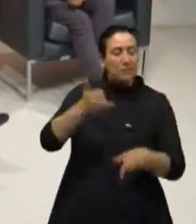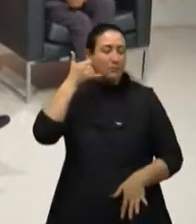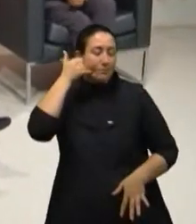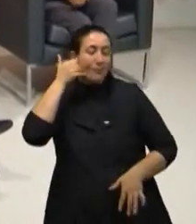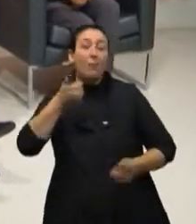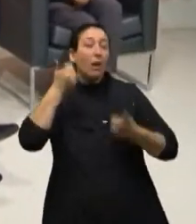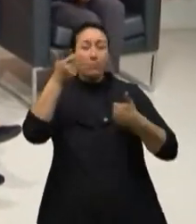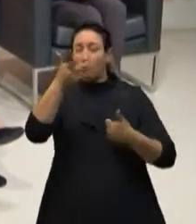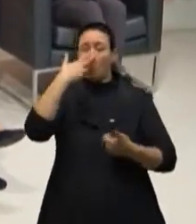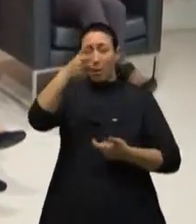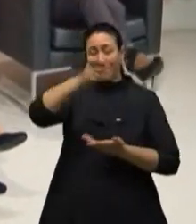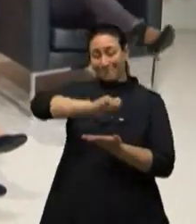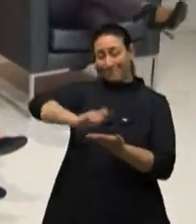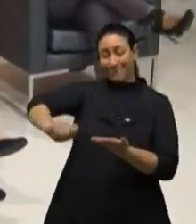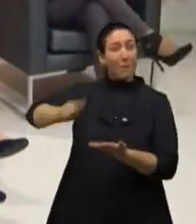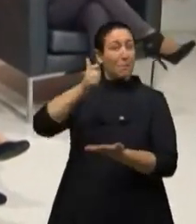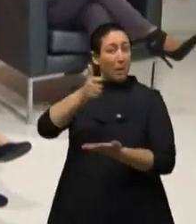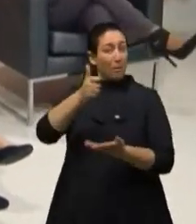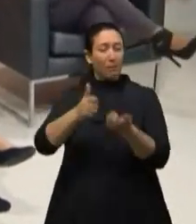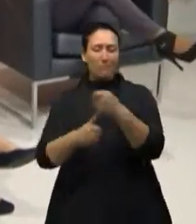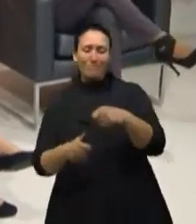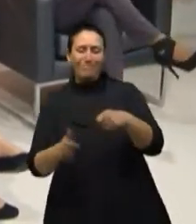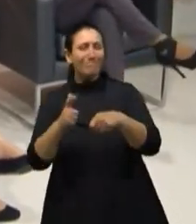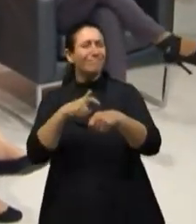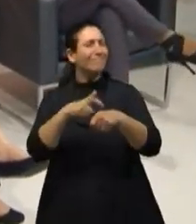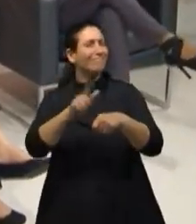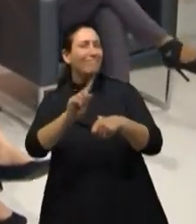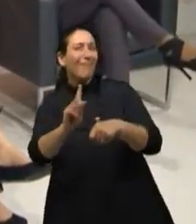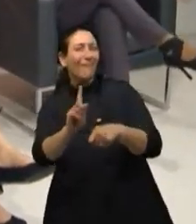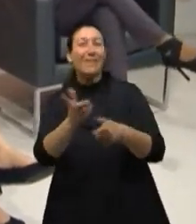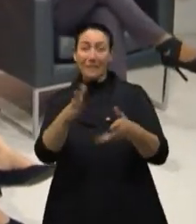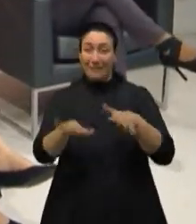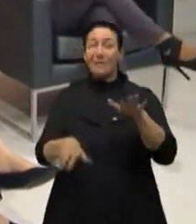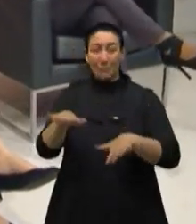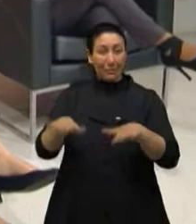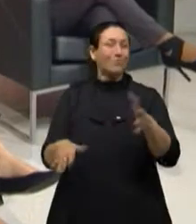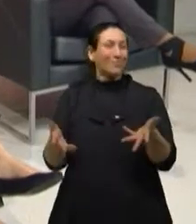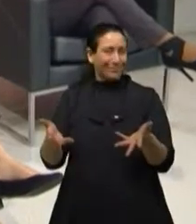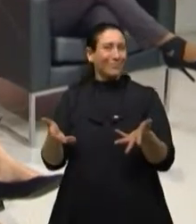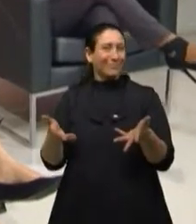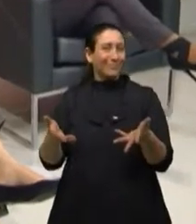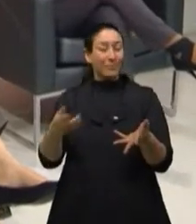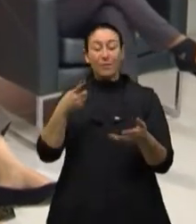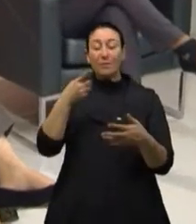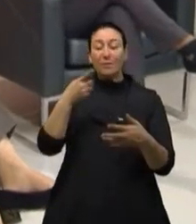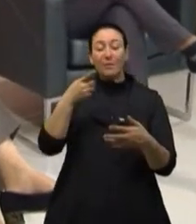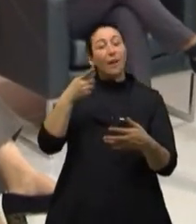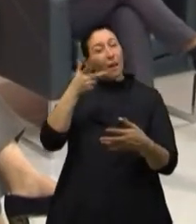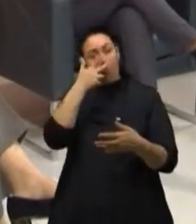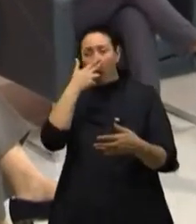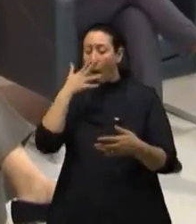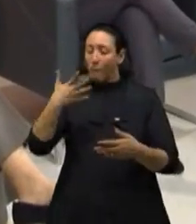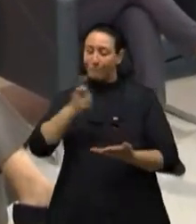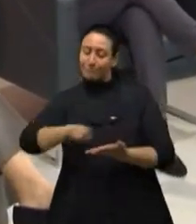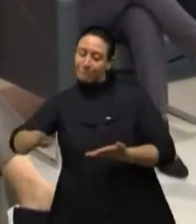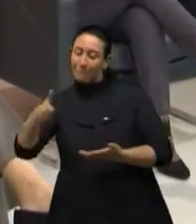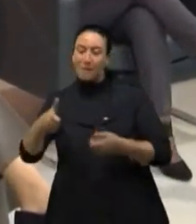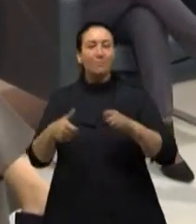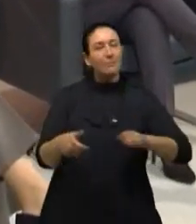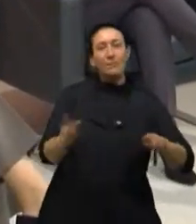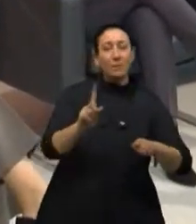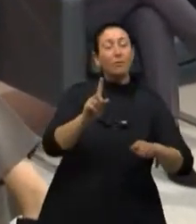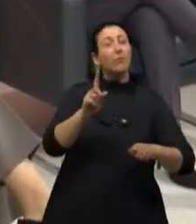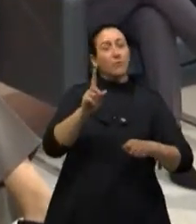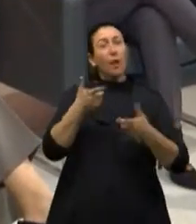escreve com a mão direita existe uma dominância pra orelha para entender a fala ah geralmente na maioria das pessoas